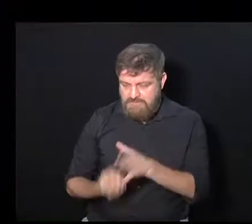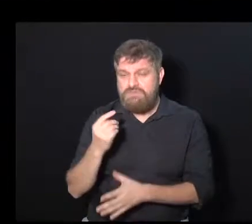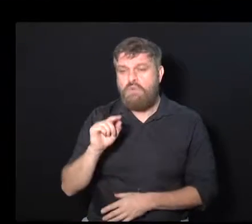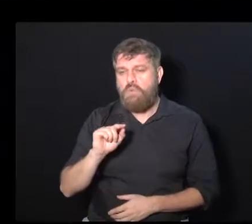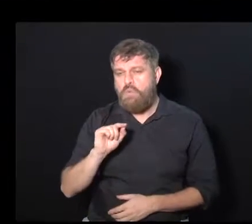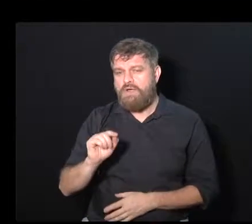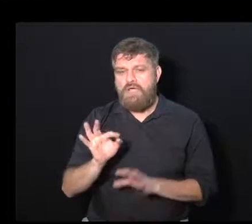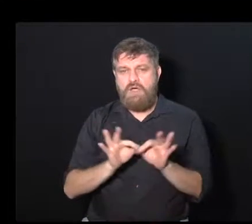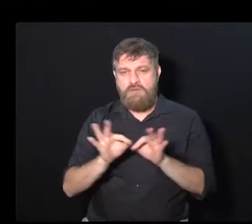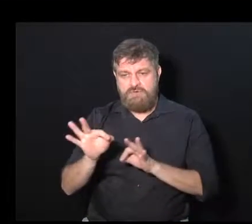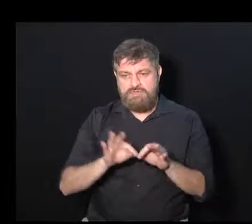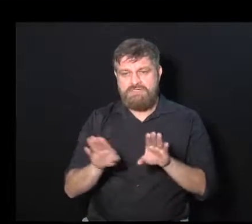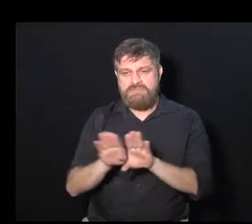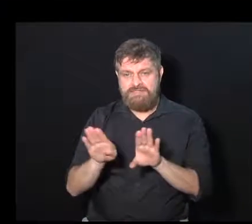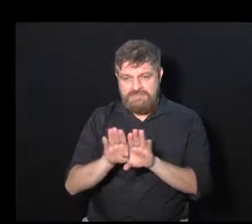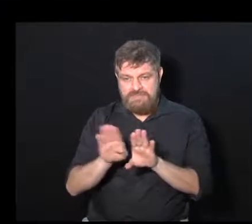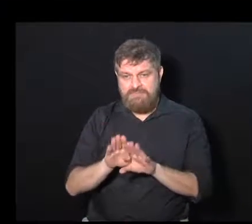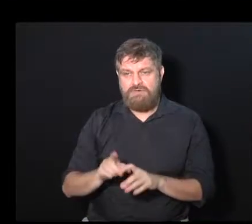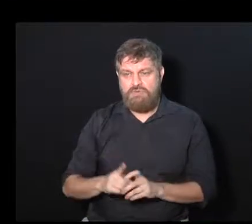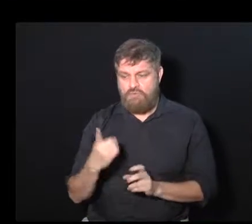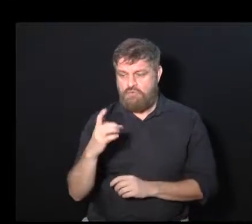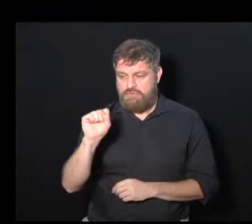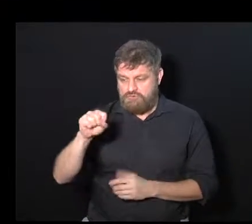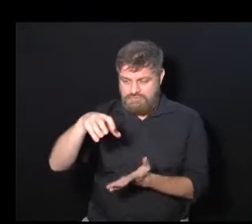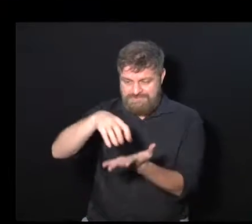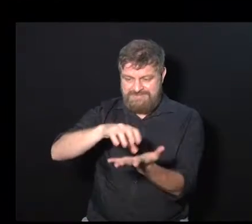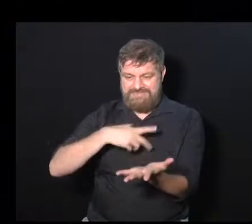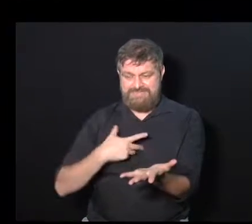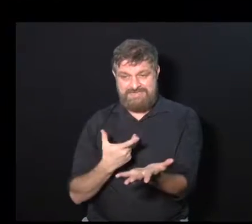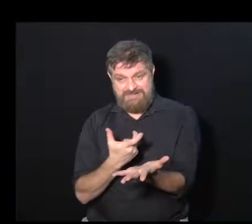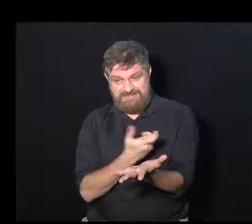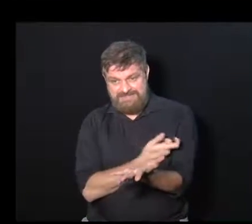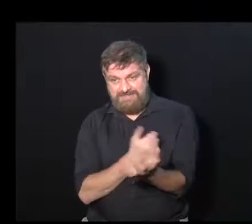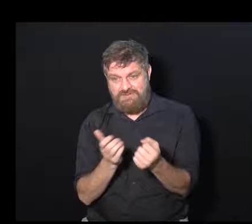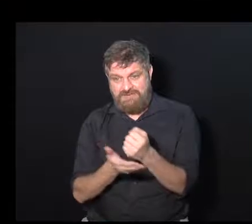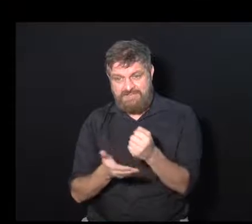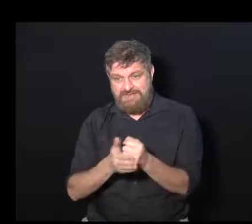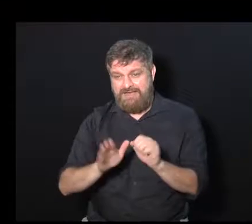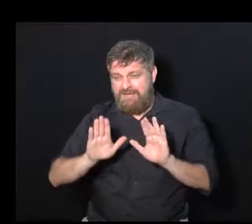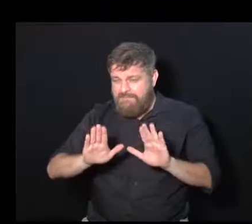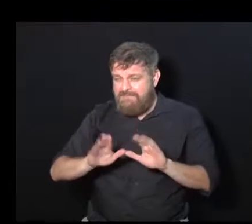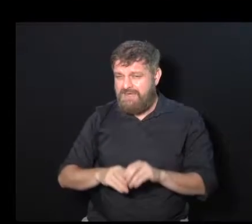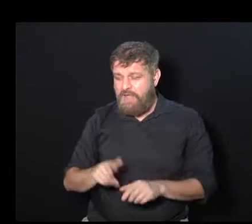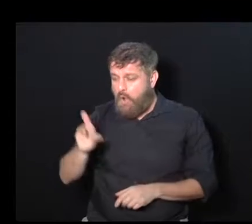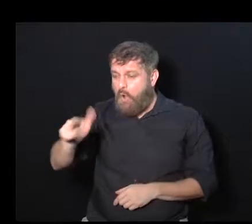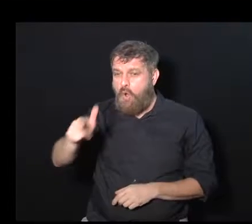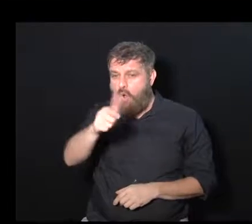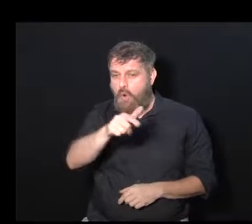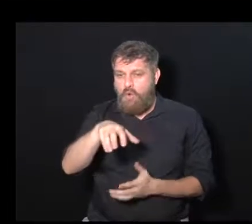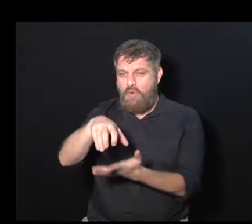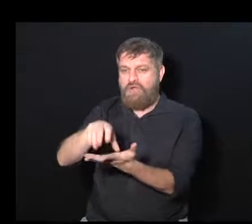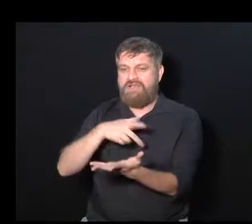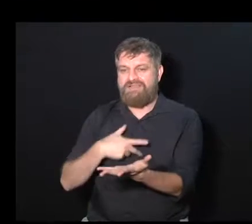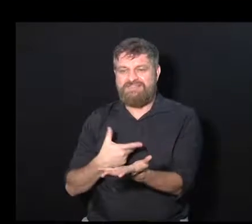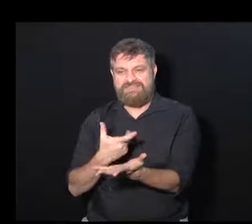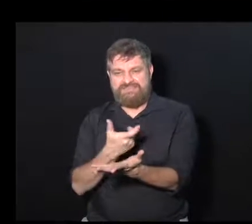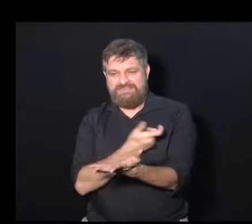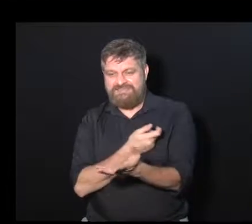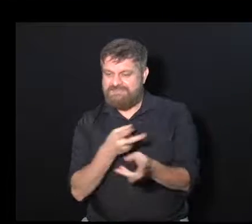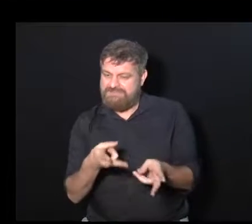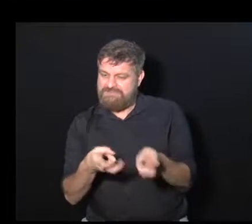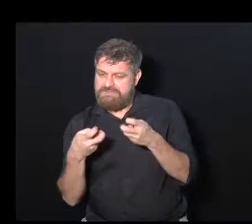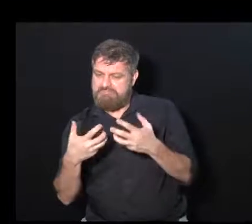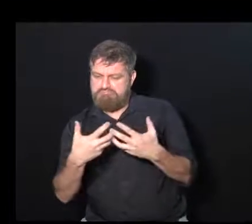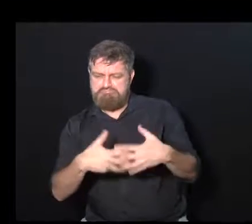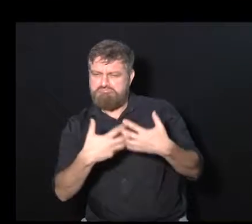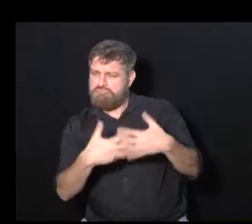esse projeto com essas 18 unidades básicas. Só que muitas unidades, elas viram os